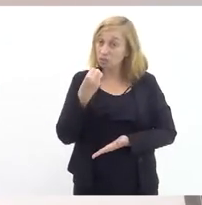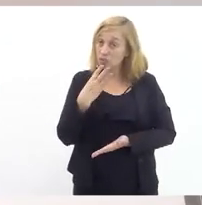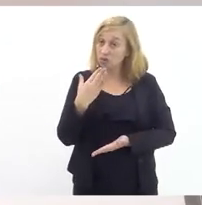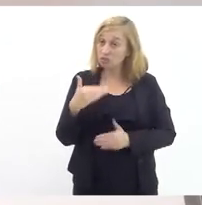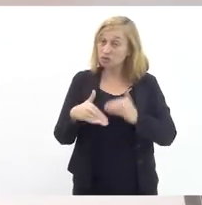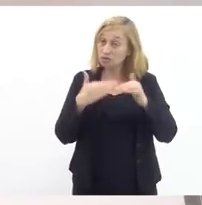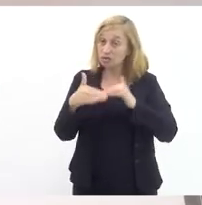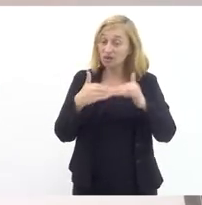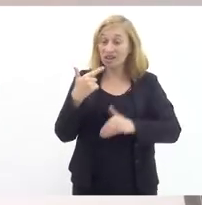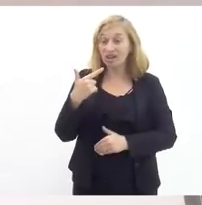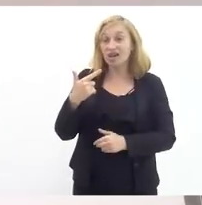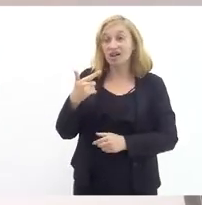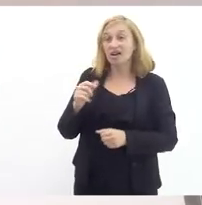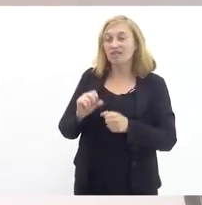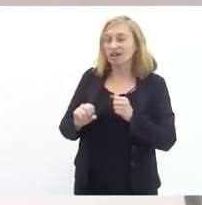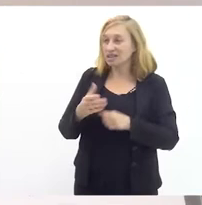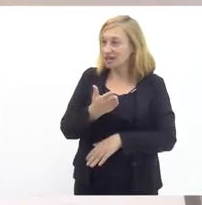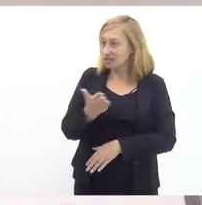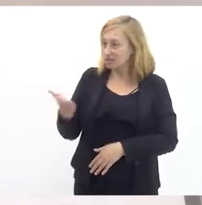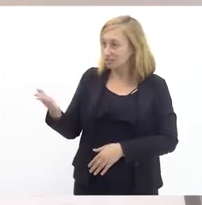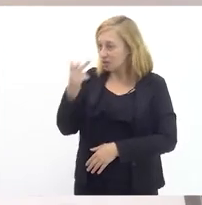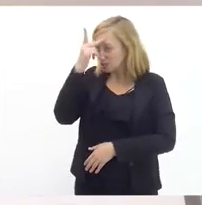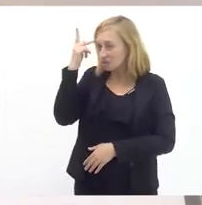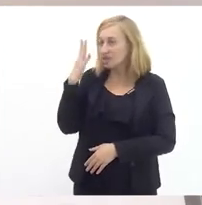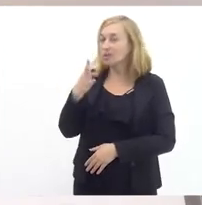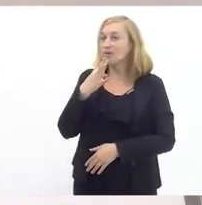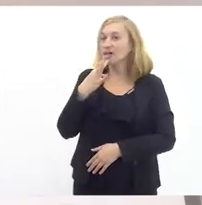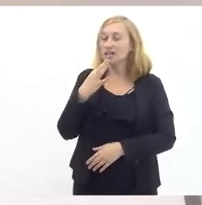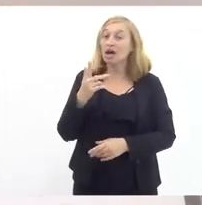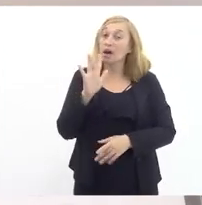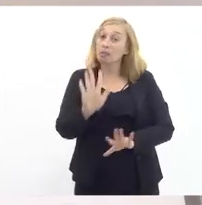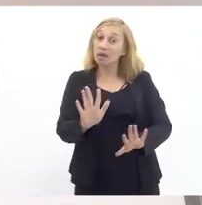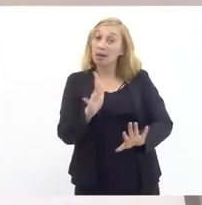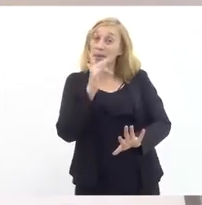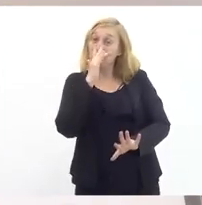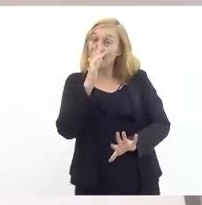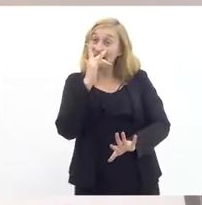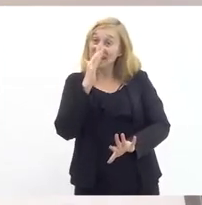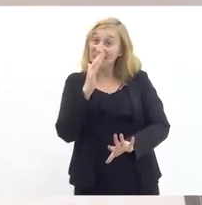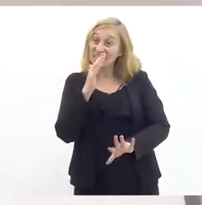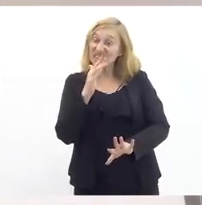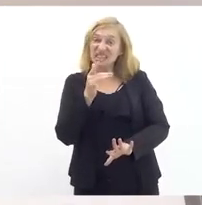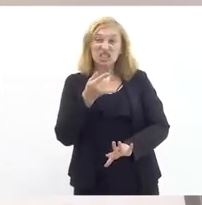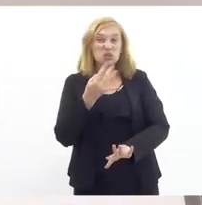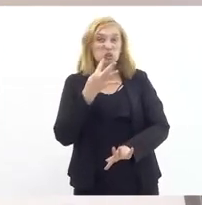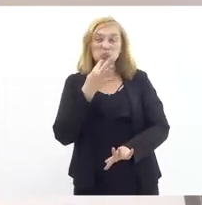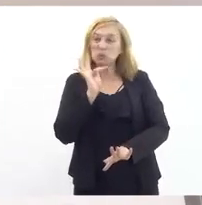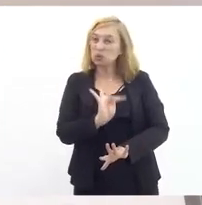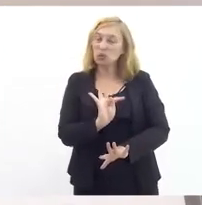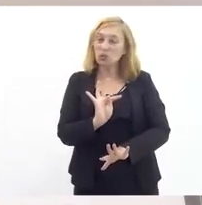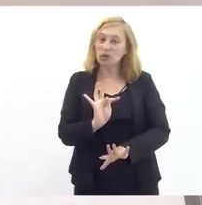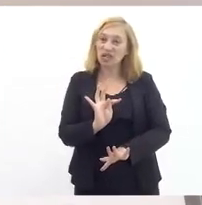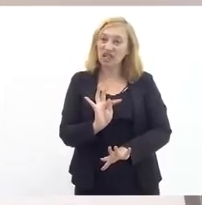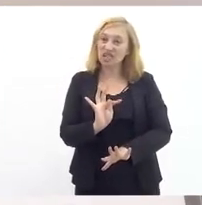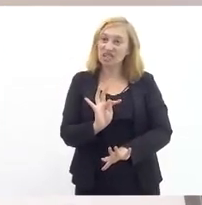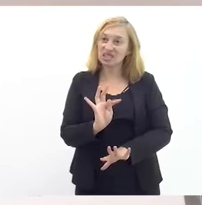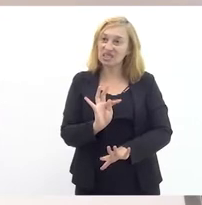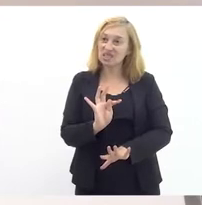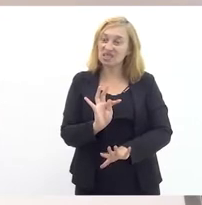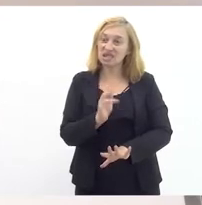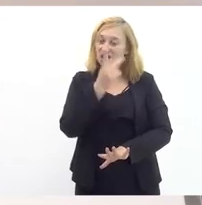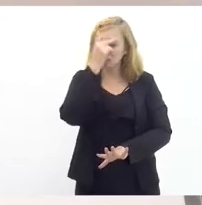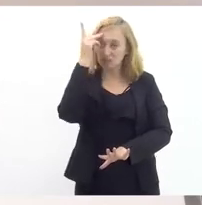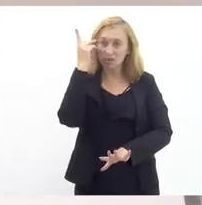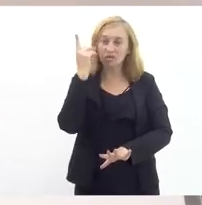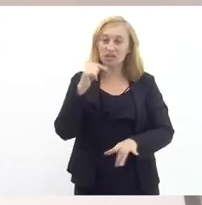fazer com que essas pessoas se conheçam, porque aparentemente não se conheciam. Não se